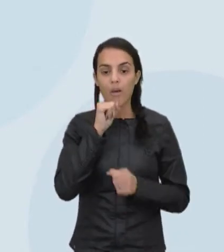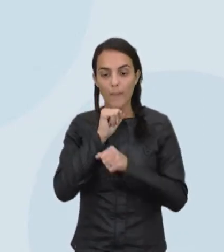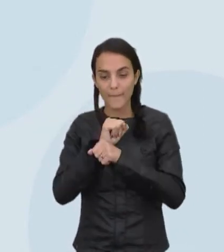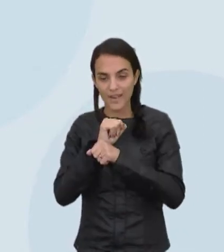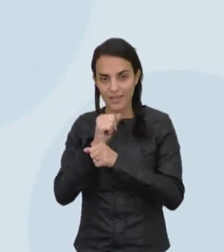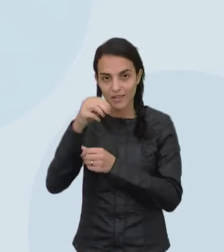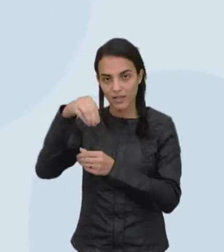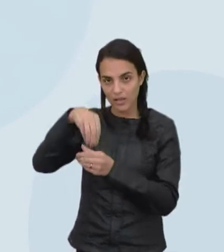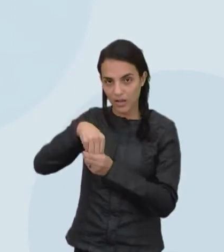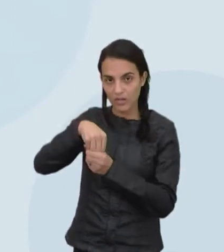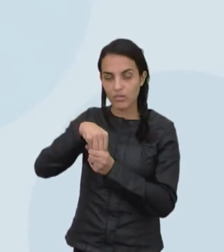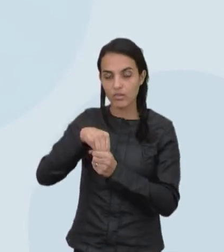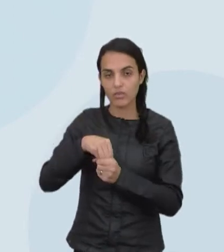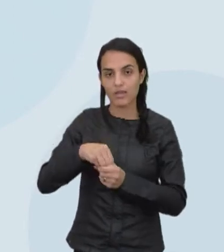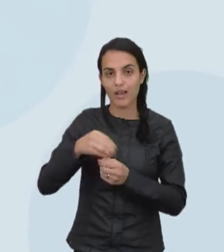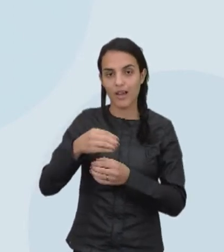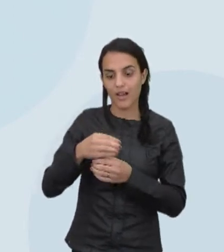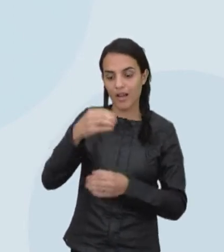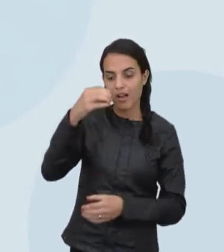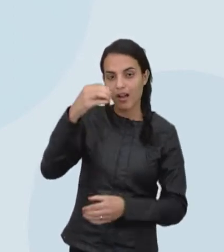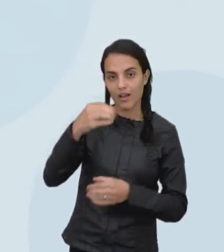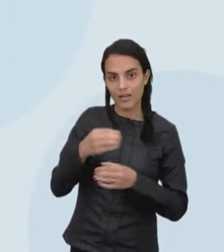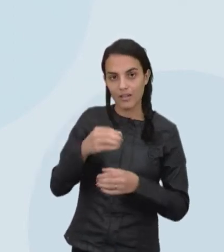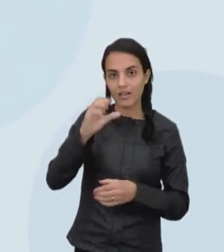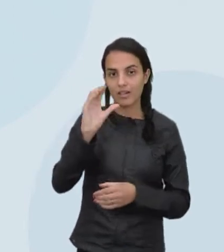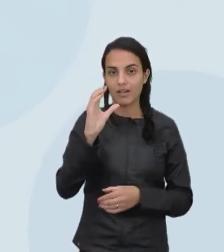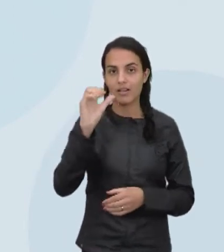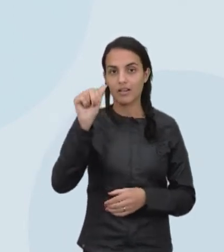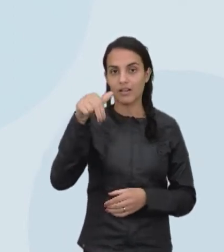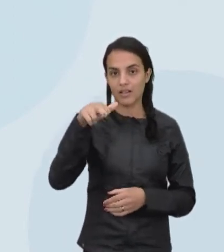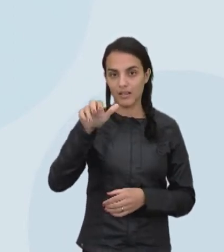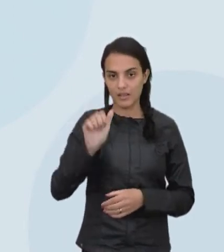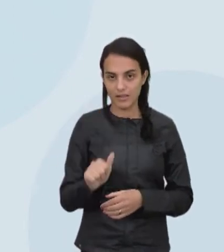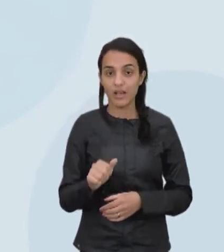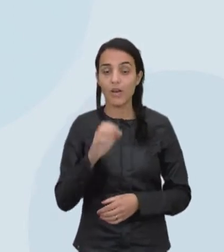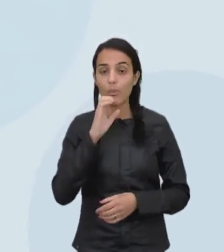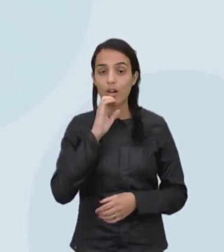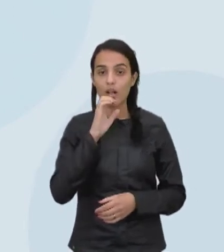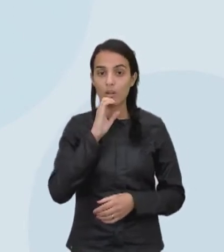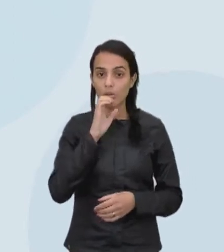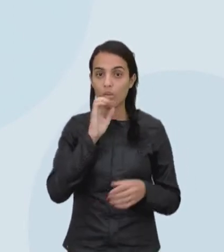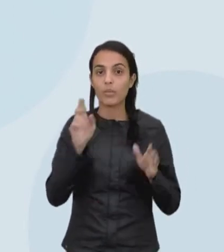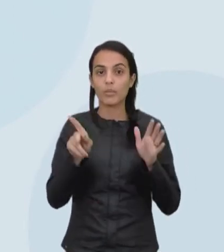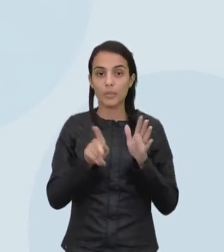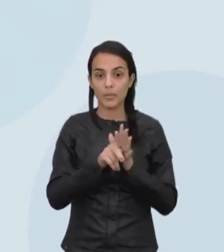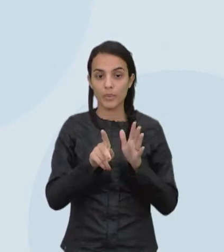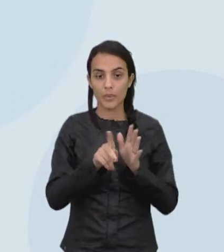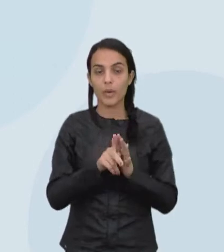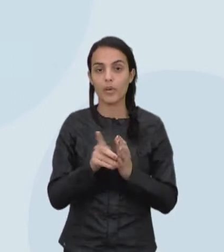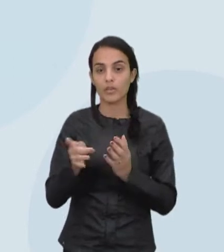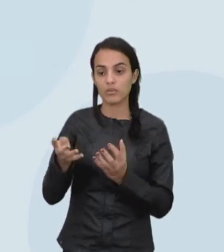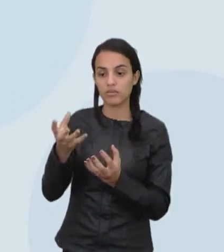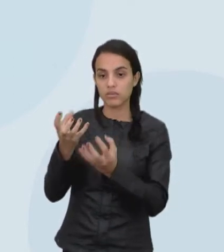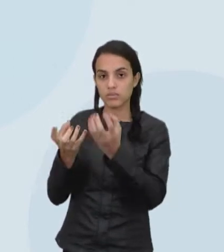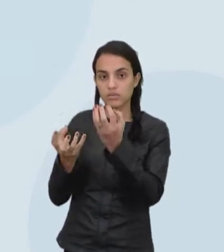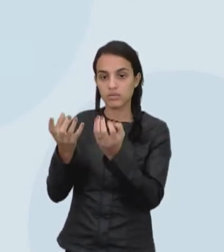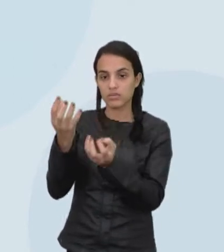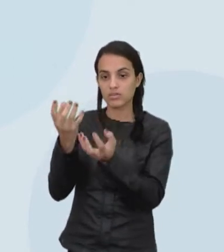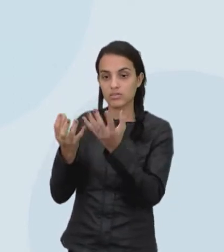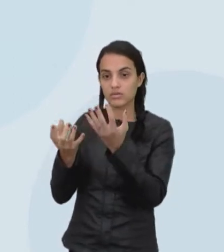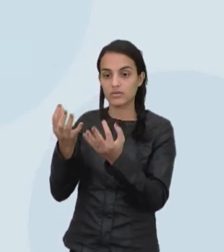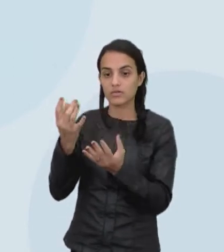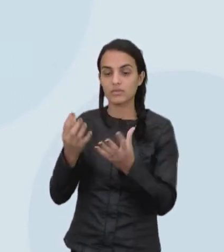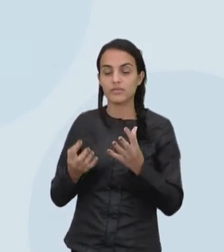água, na forma líquida, recebe esse calor que vem desse tipo de combustível e transforma em vapor. E o vapor